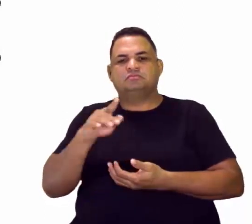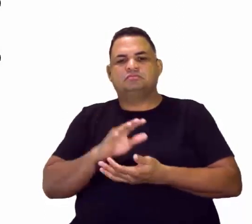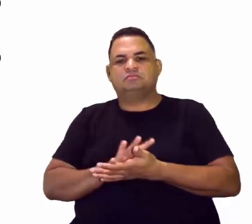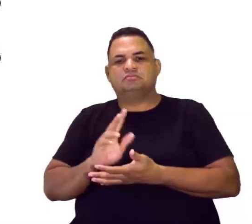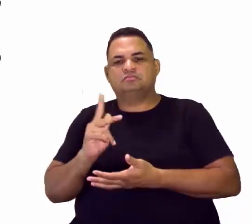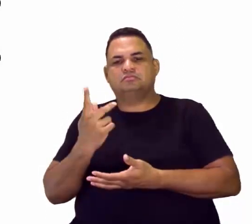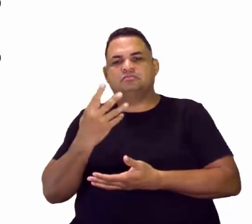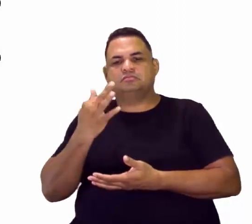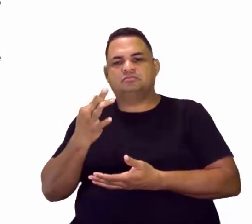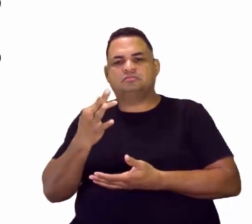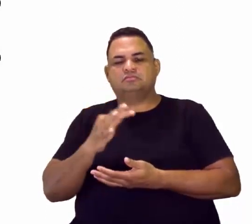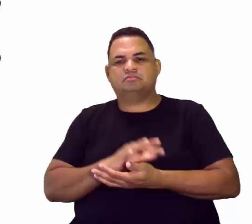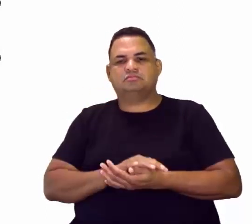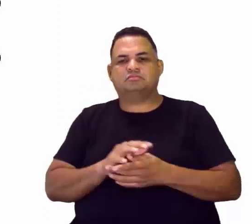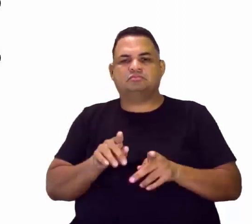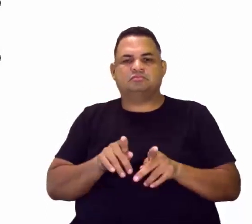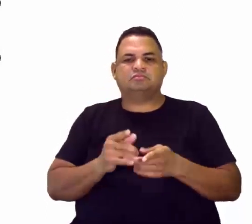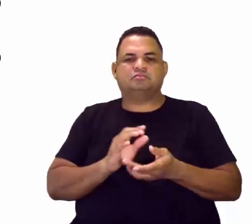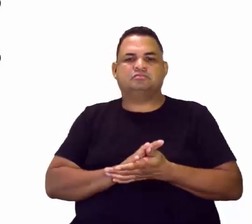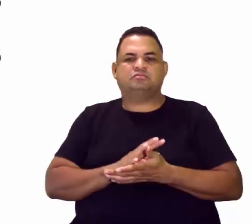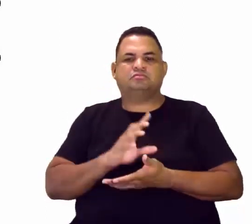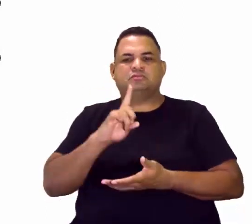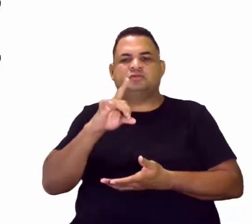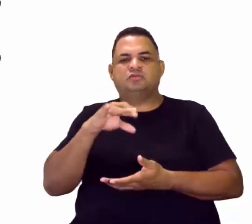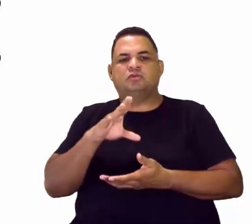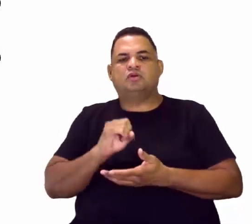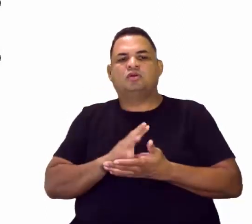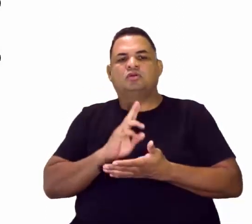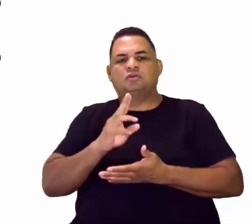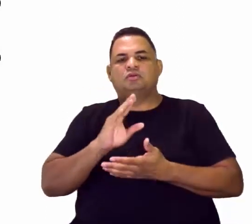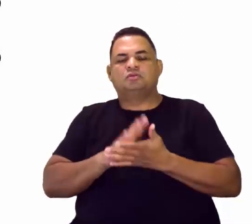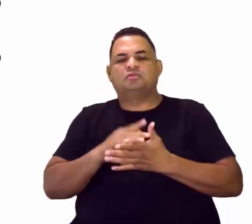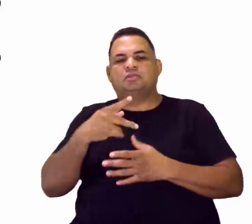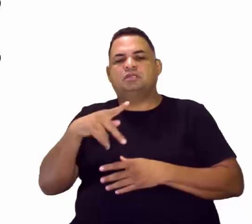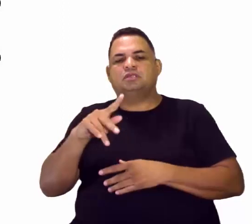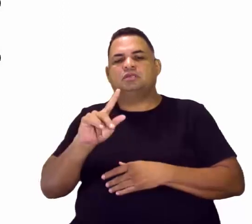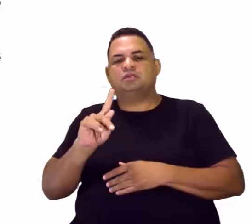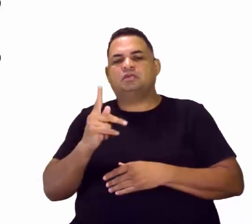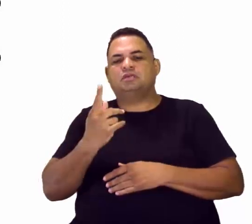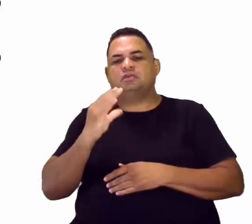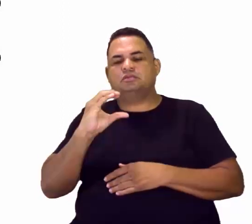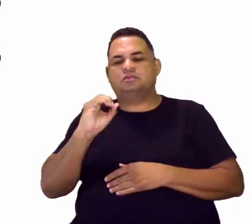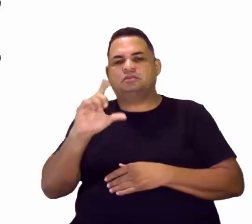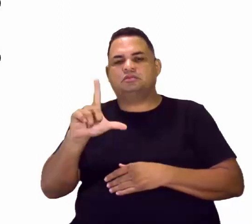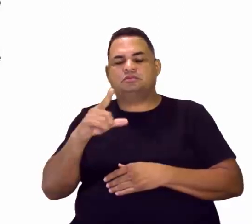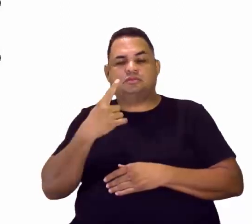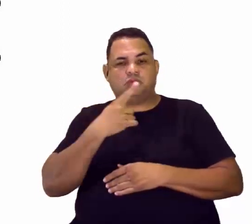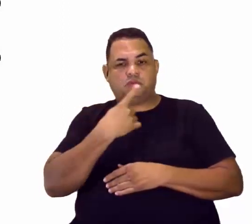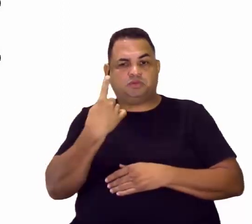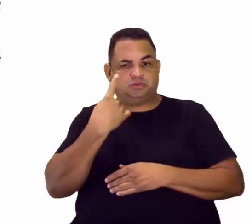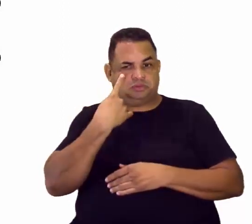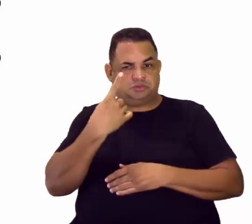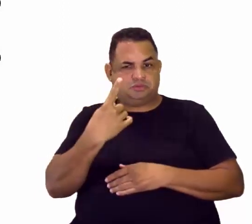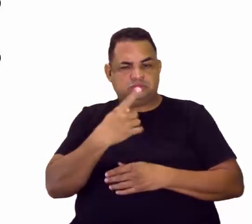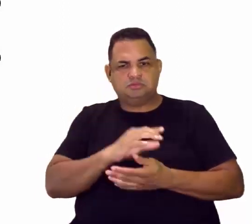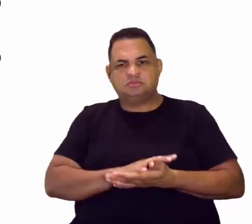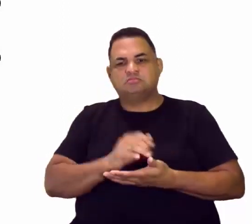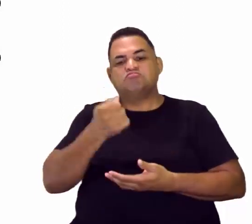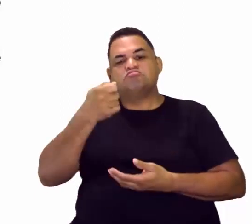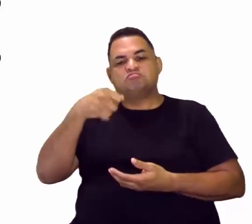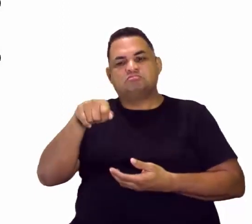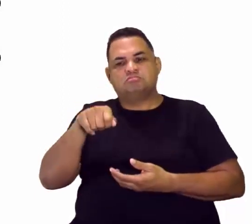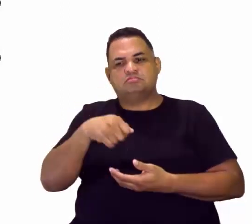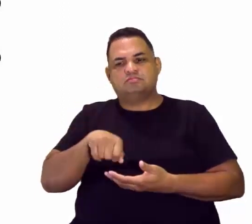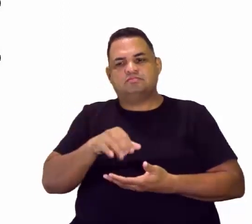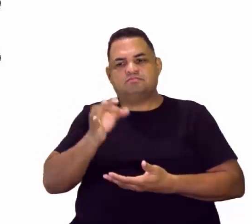para HF, ligação de dipolo permanente para HCl. O que vocês acham? A gente viu que aqui está certo. Já foi falado